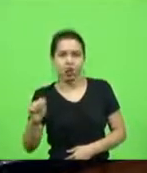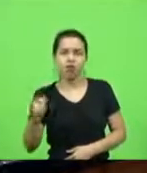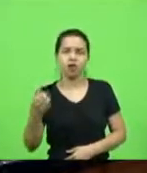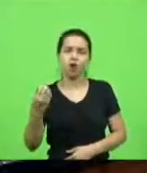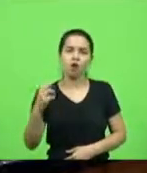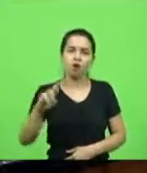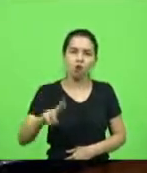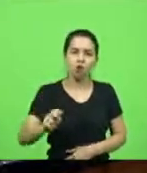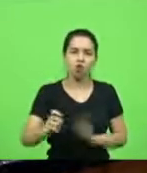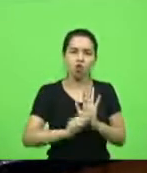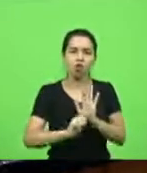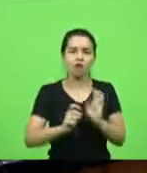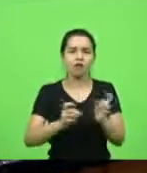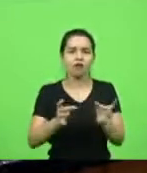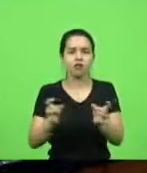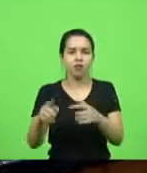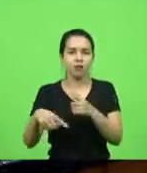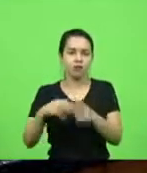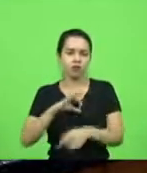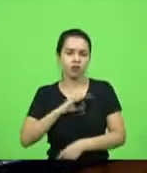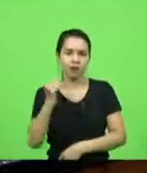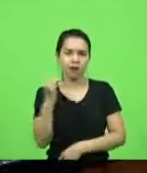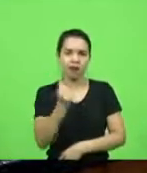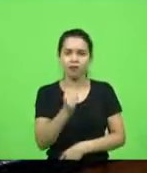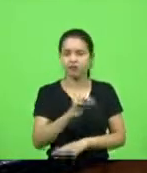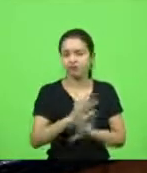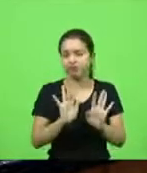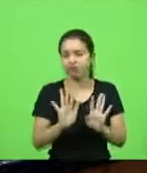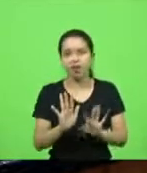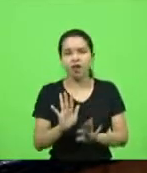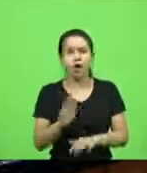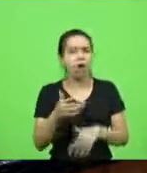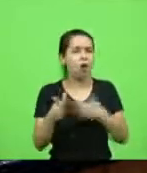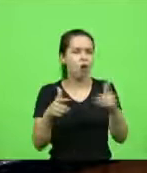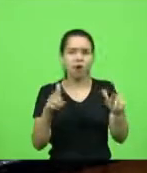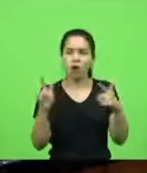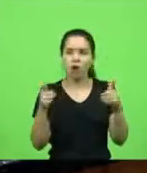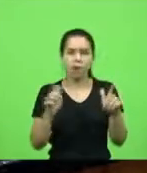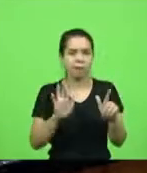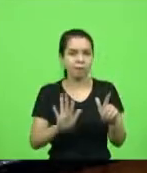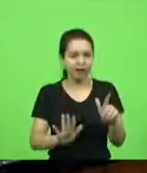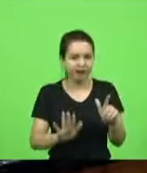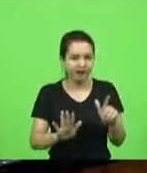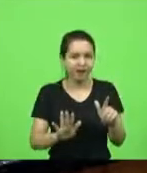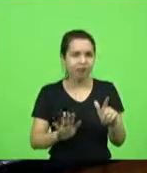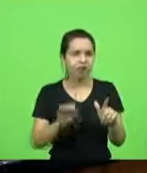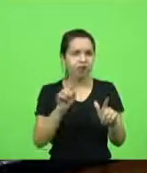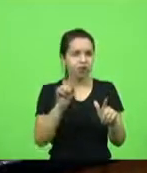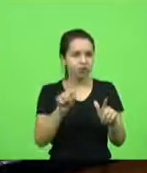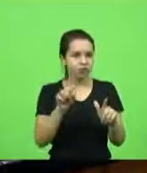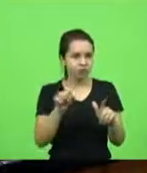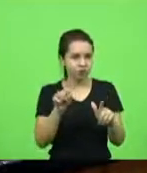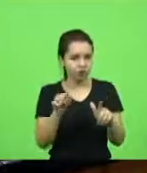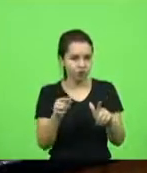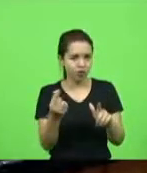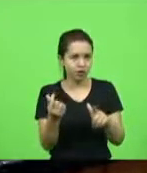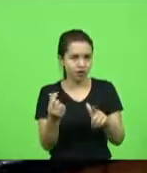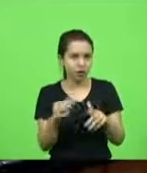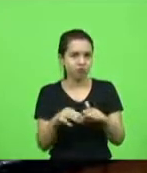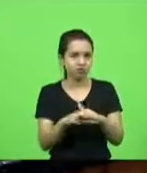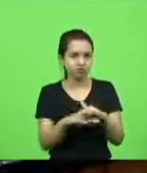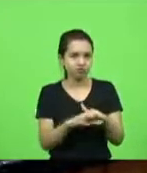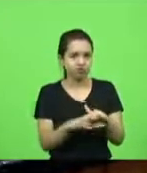vai fazer qualquer coisa menos está fazendo caixa aí para financiar a possíveis